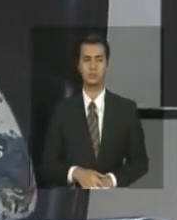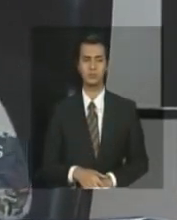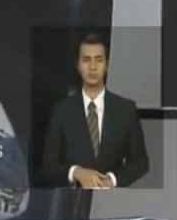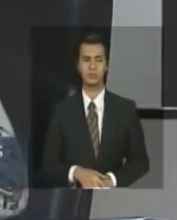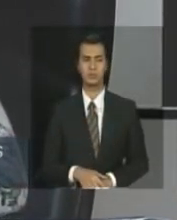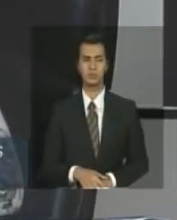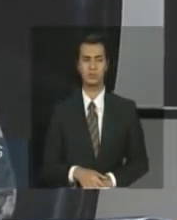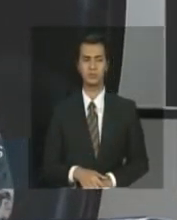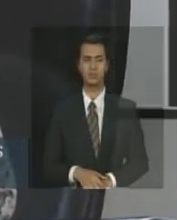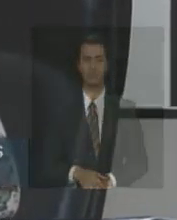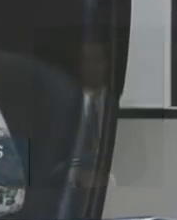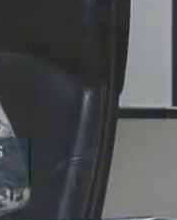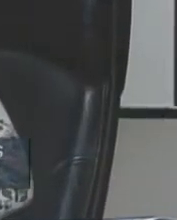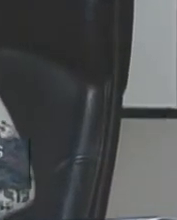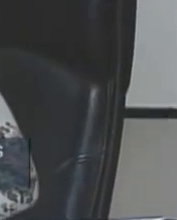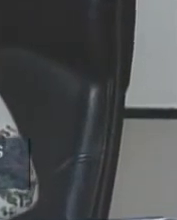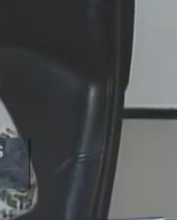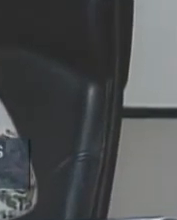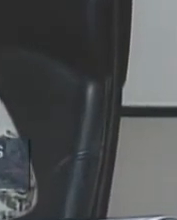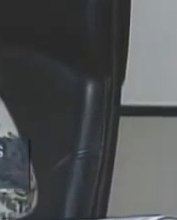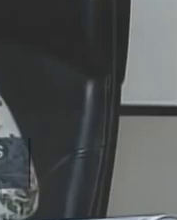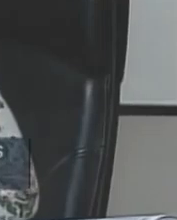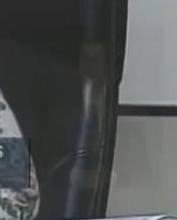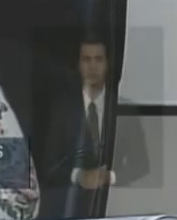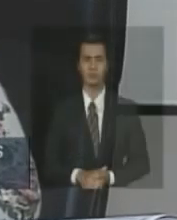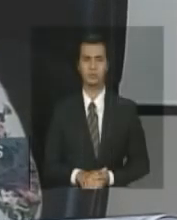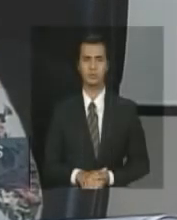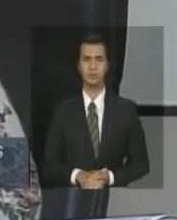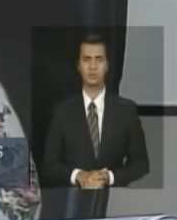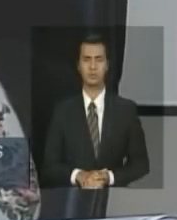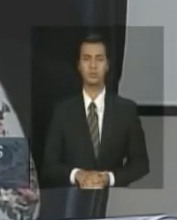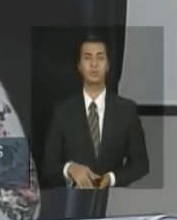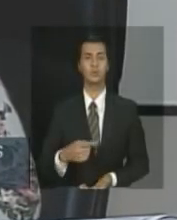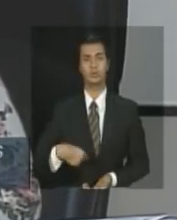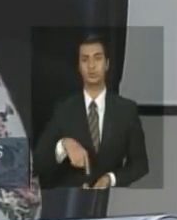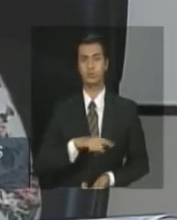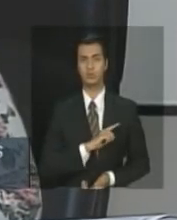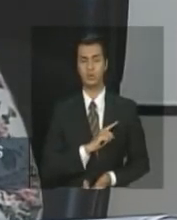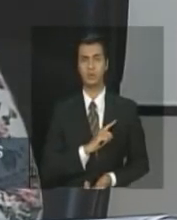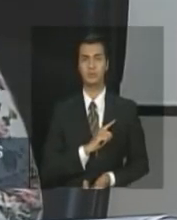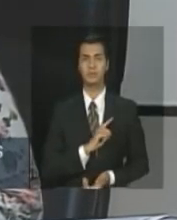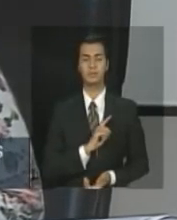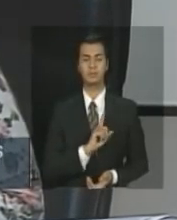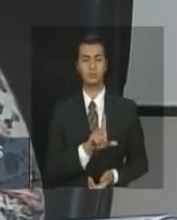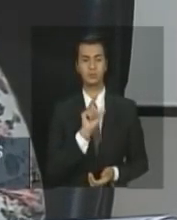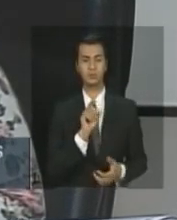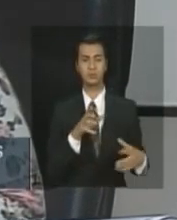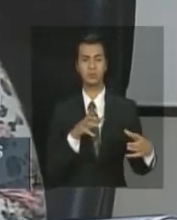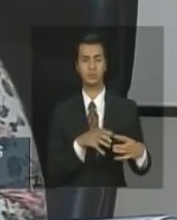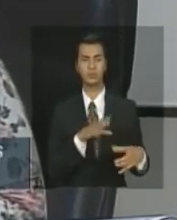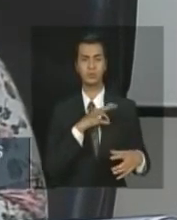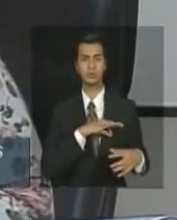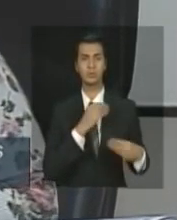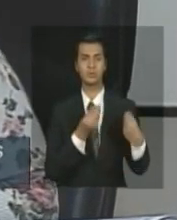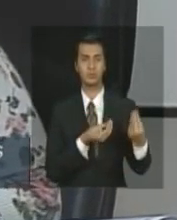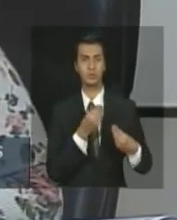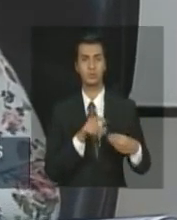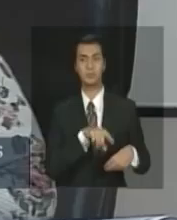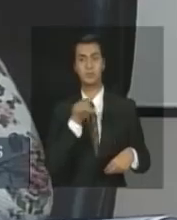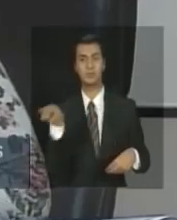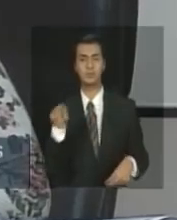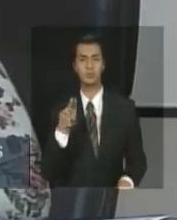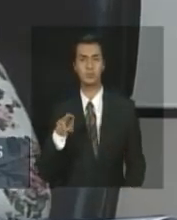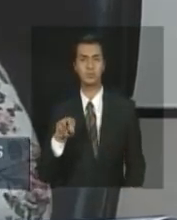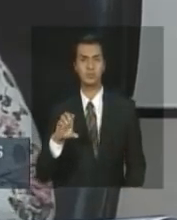Exatamente. Extremamente pobre. Só quero alertar vocês uma coisa. O nosso ponto de corte é diferente do deles. Eles partiram de 128 em algum momento, e